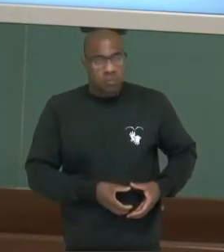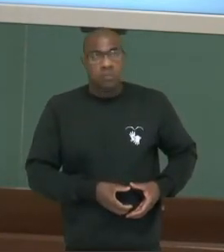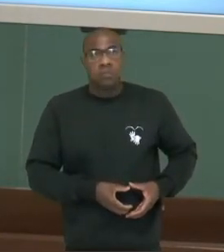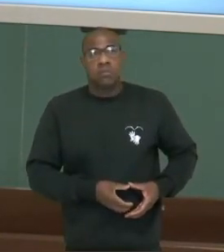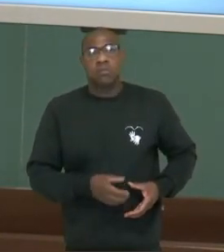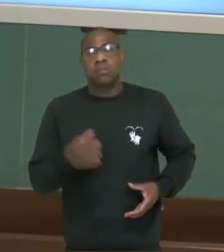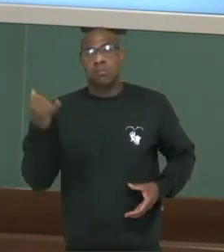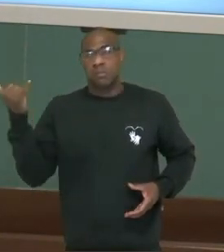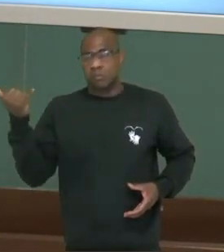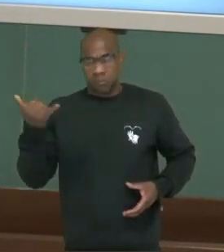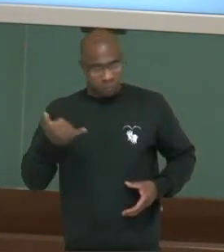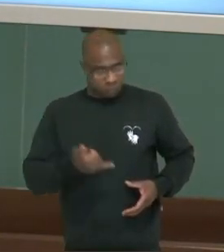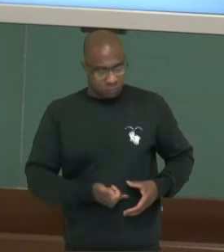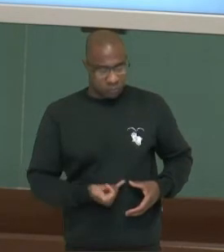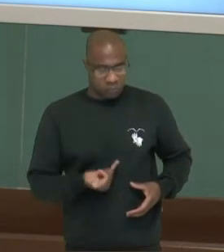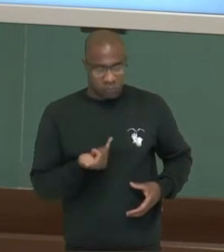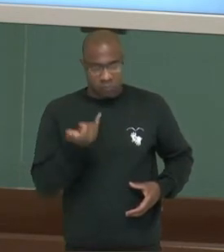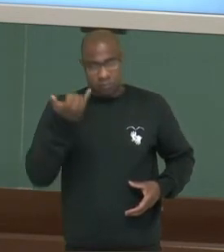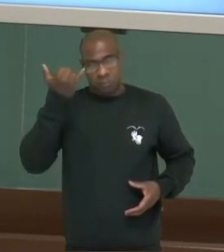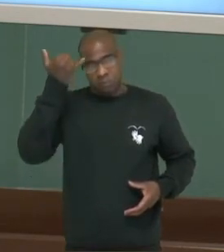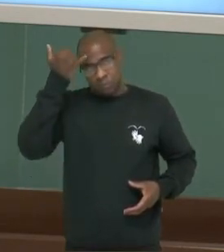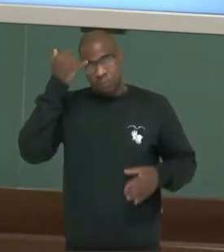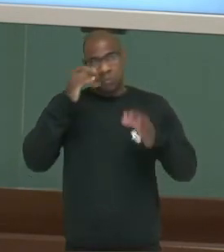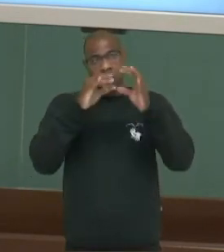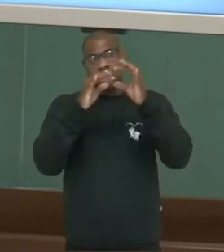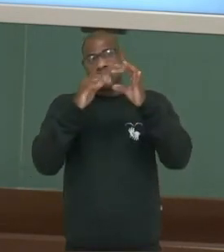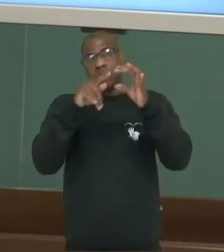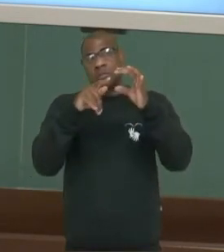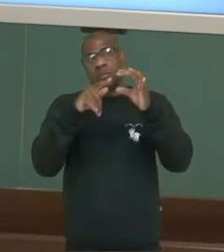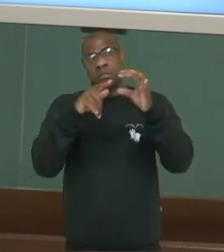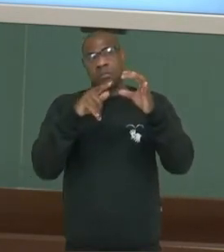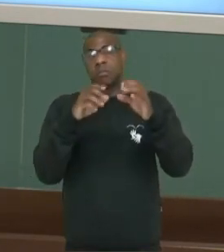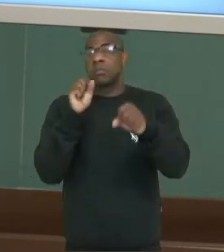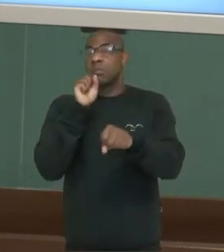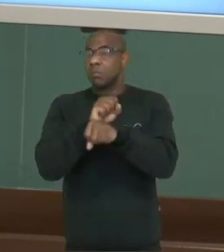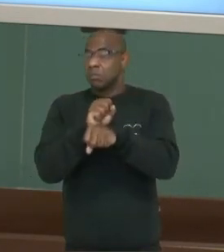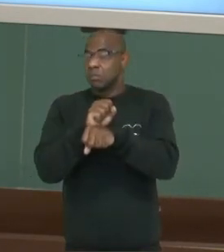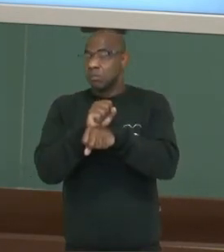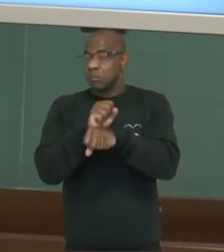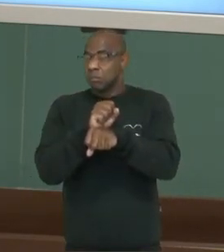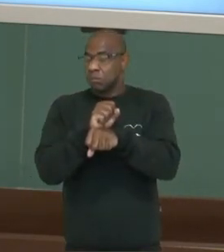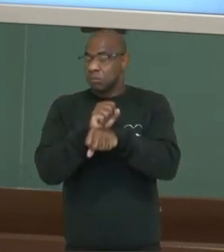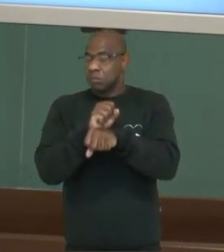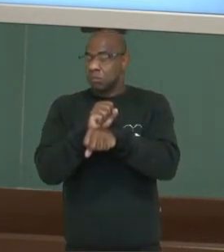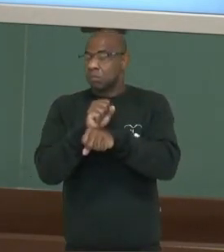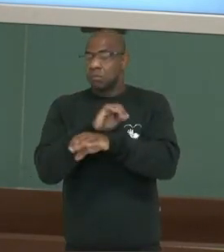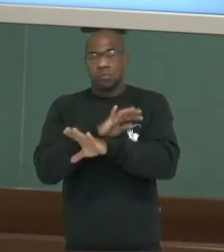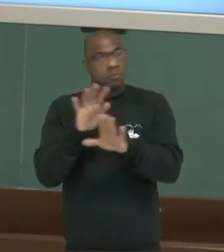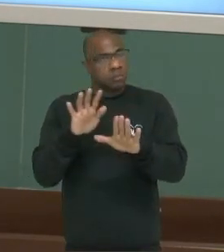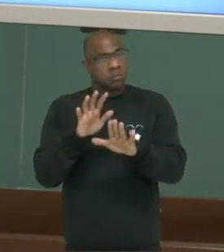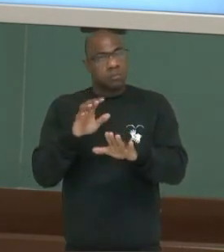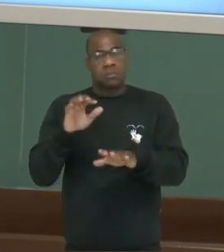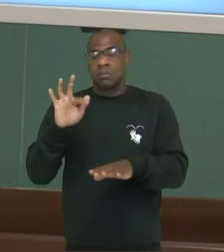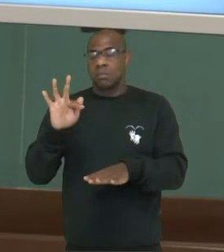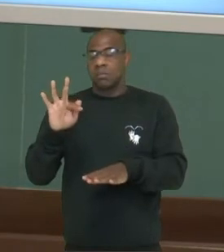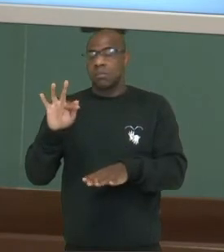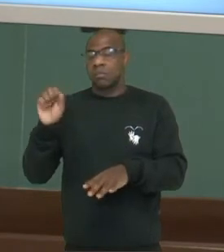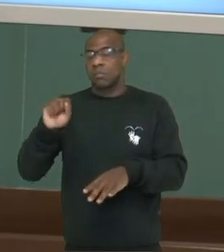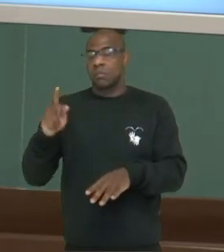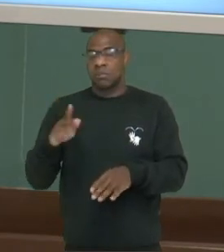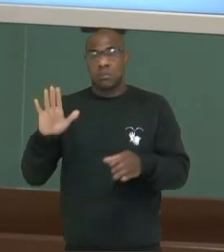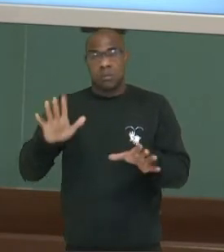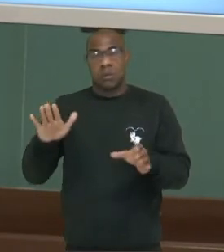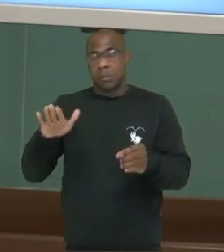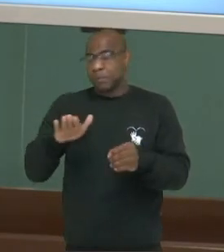uma mensagem lá para a hipófise e vai falar assim, olha, chega de produzir o FSH porque já está